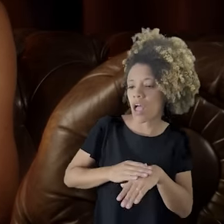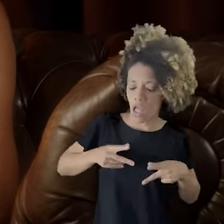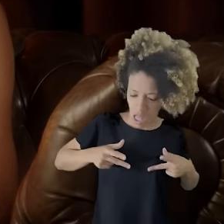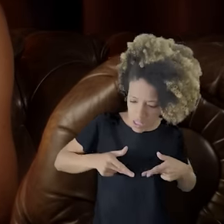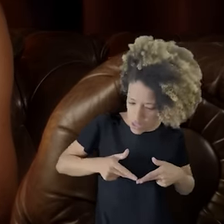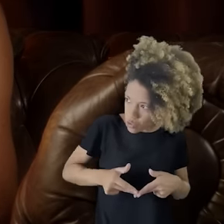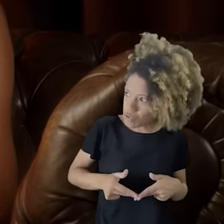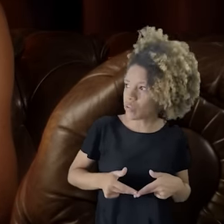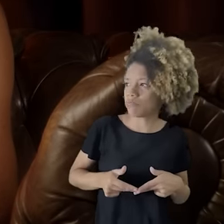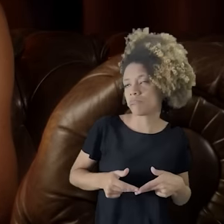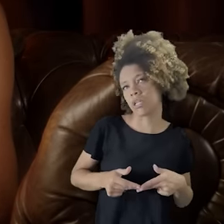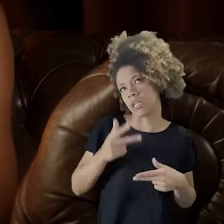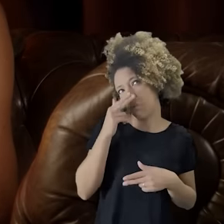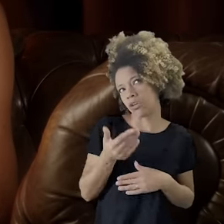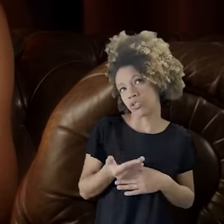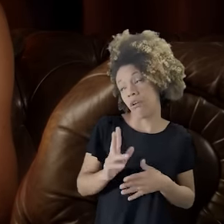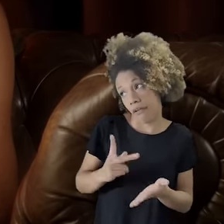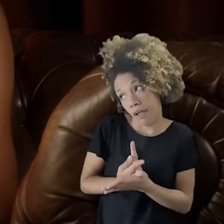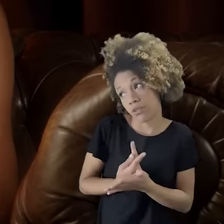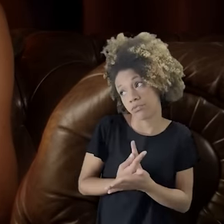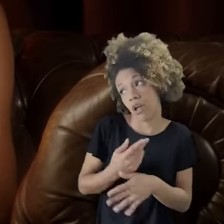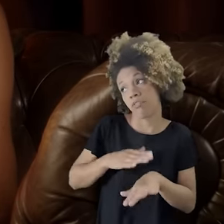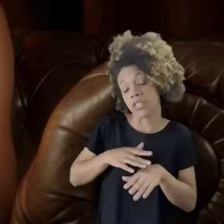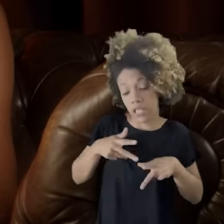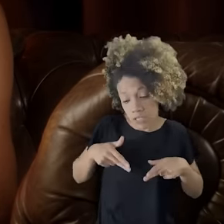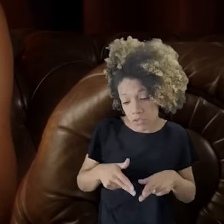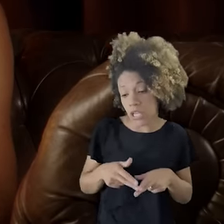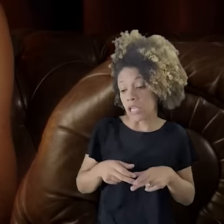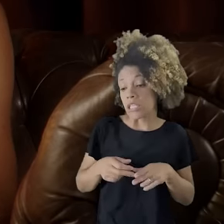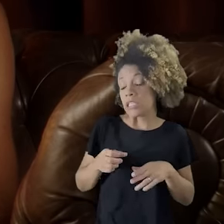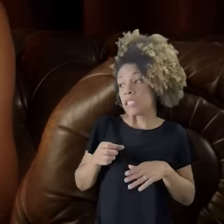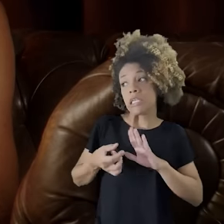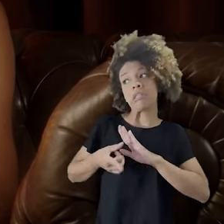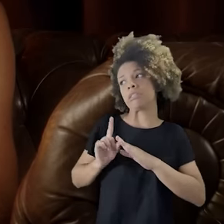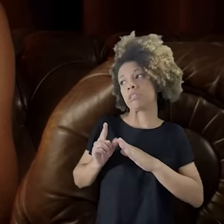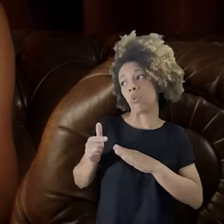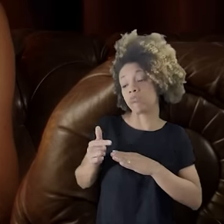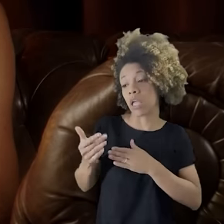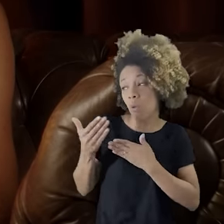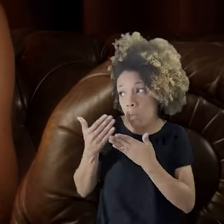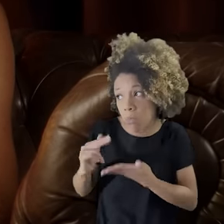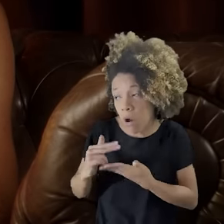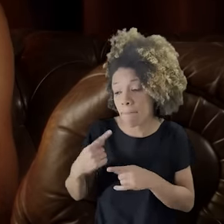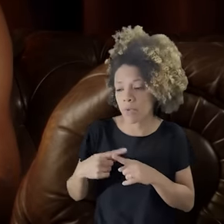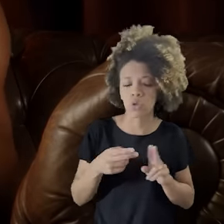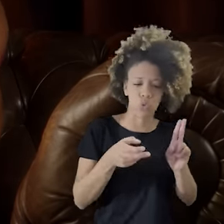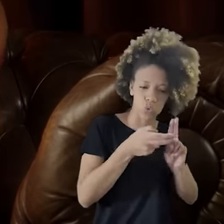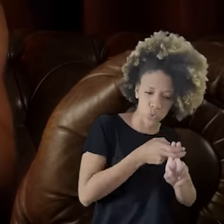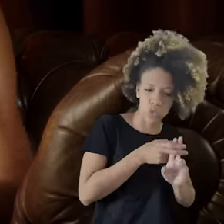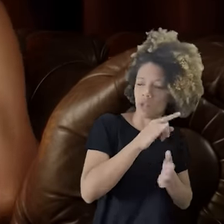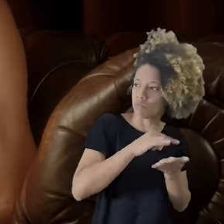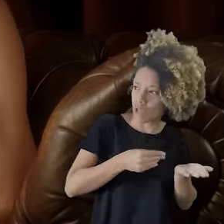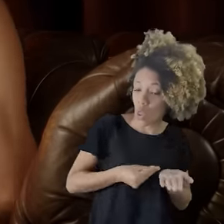uma cirurgia né que eu acho uma coisa errada que fazer a cirurgia sem a É porque depois que você faz o processo do